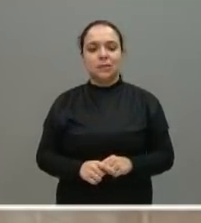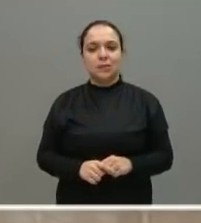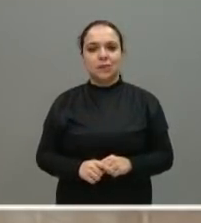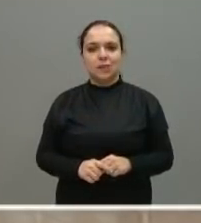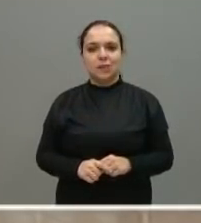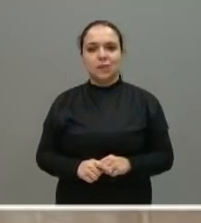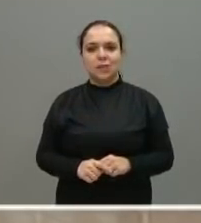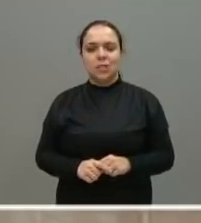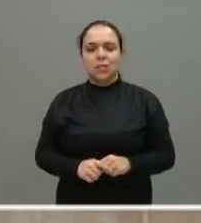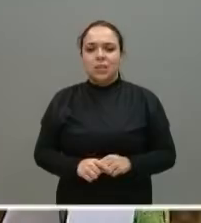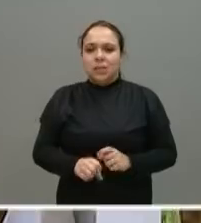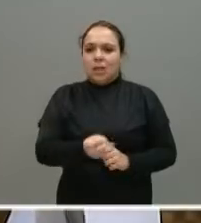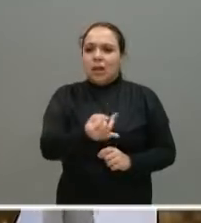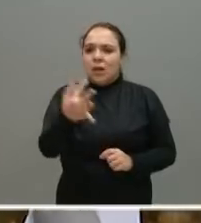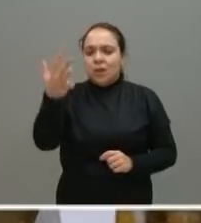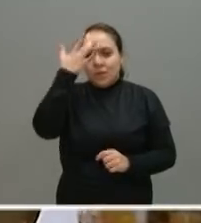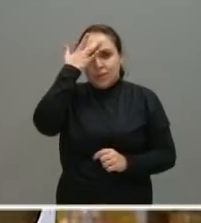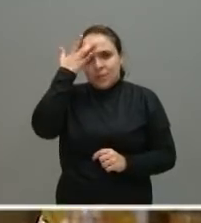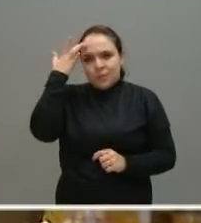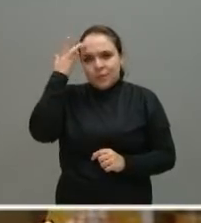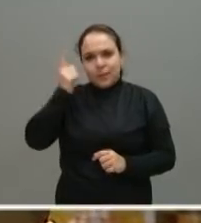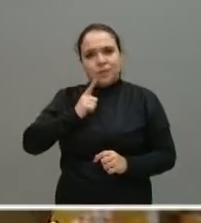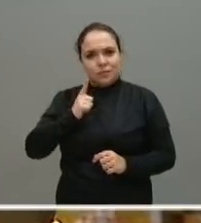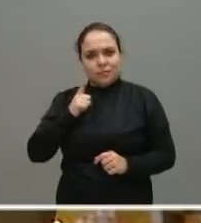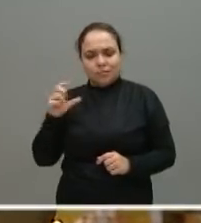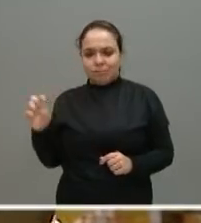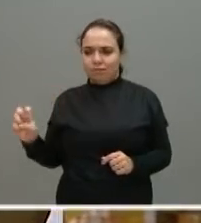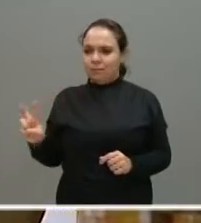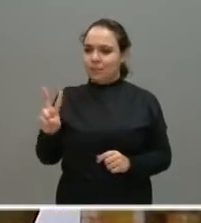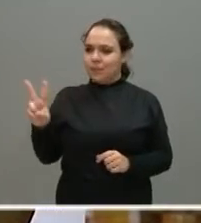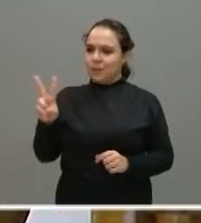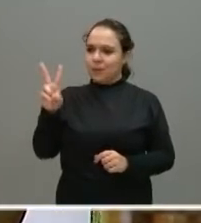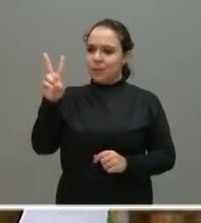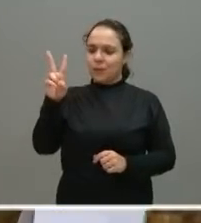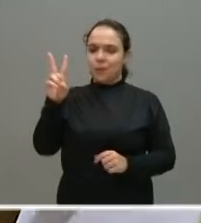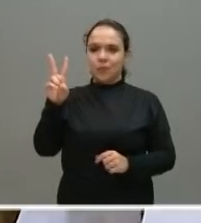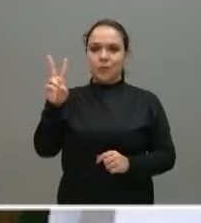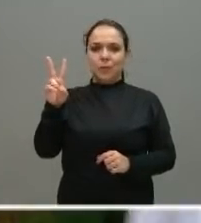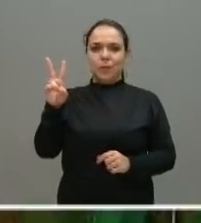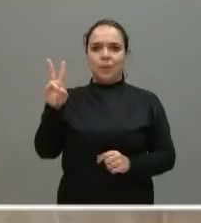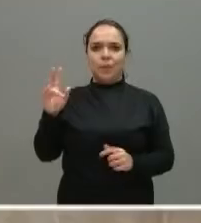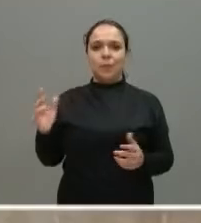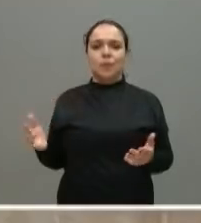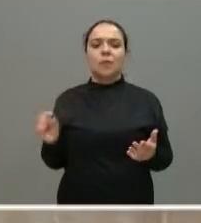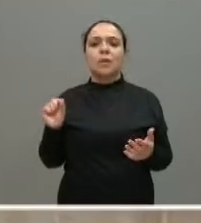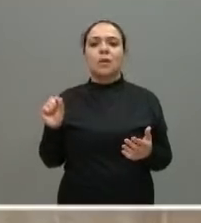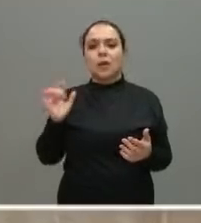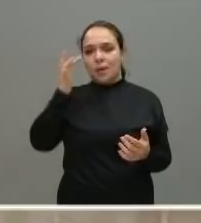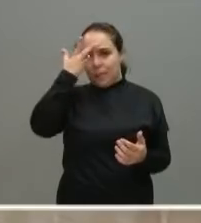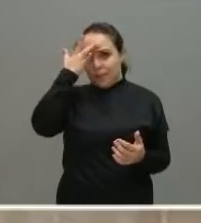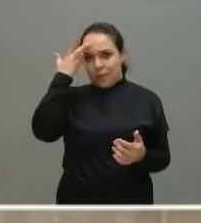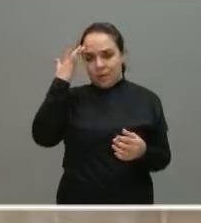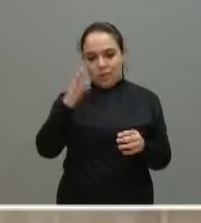é raro que você vê alguém valorizar, primeiro, alguém que é humilde.